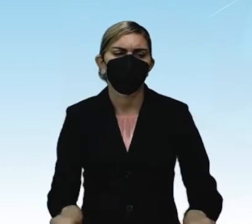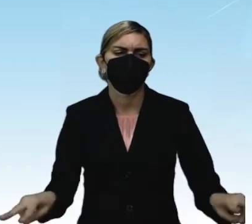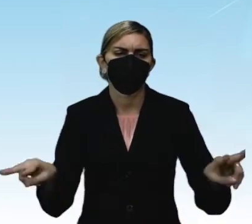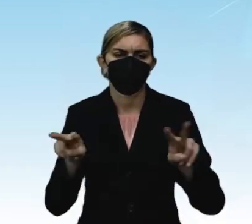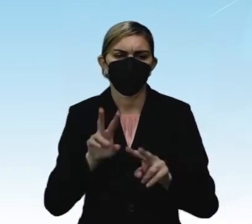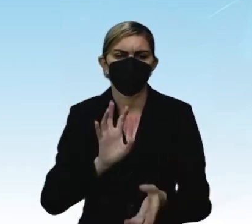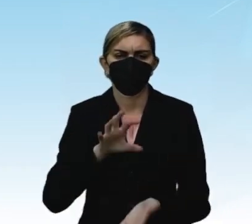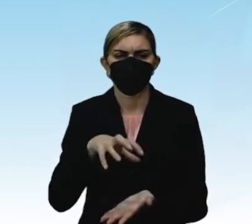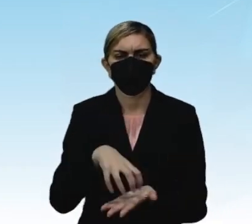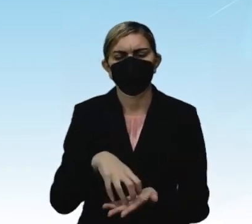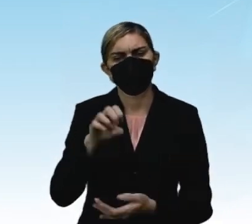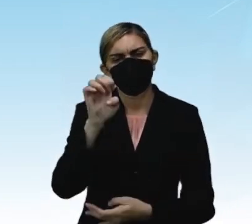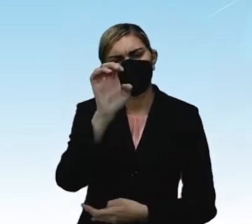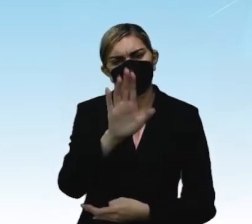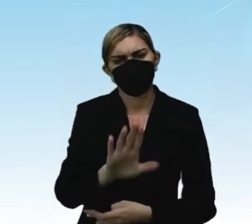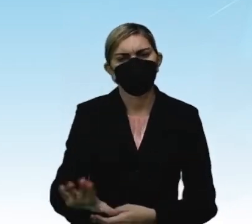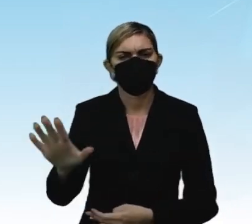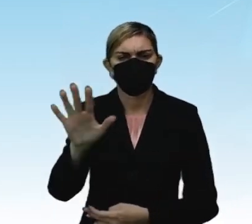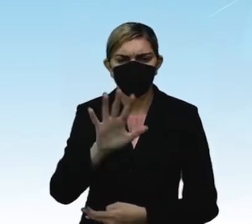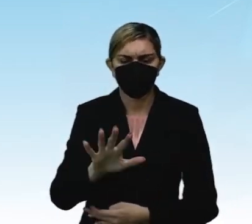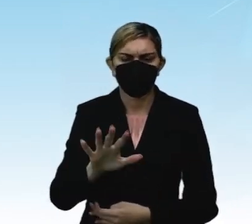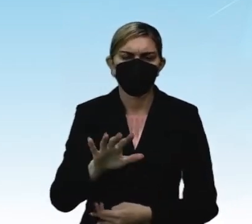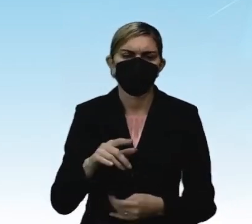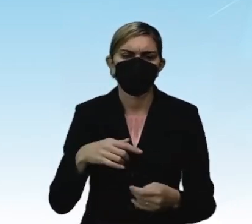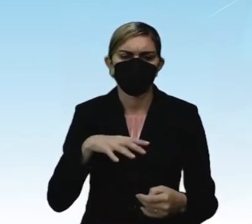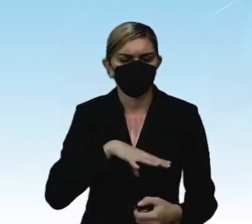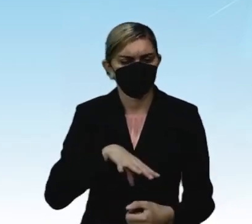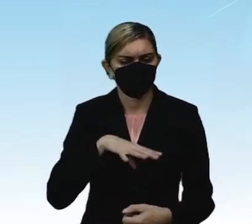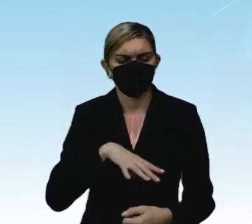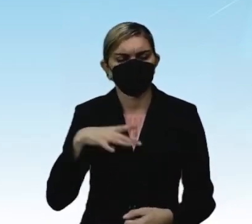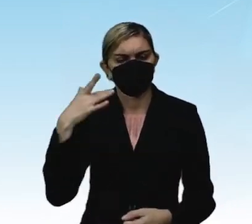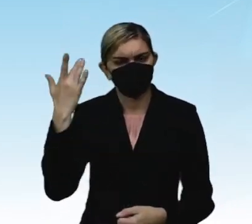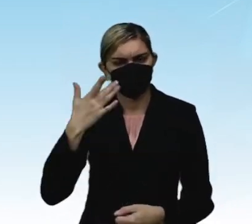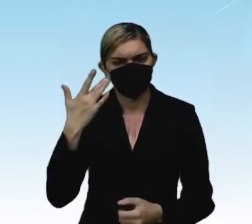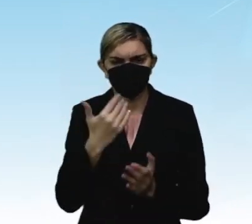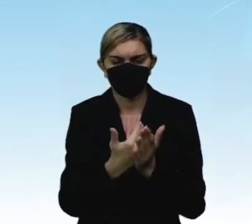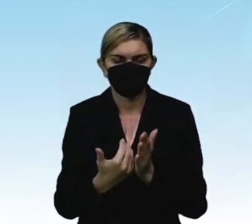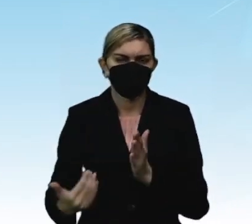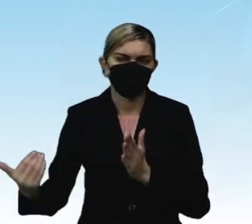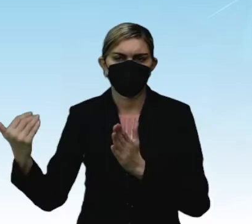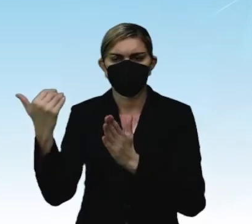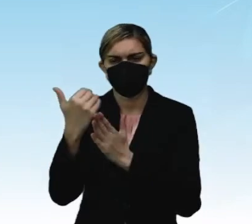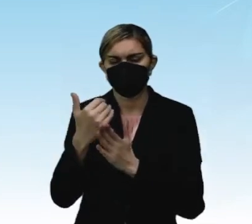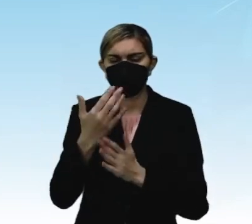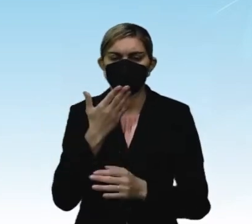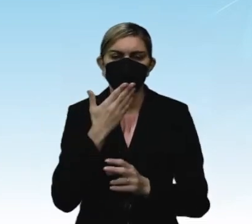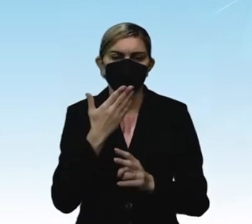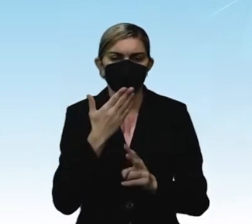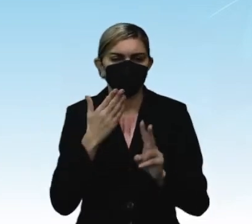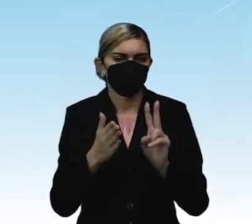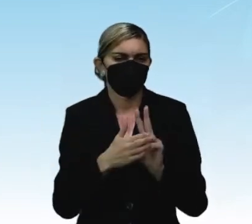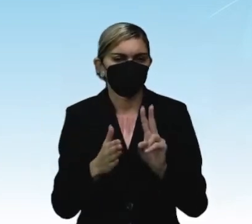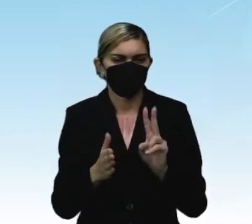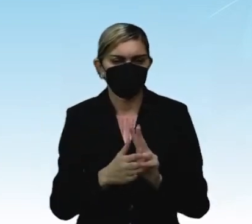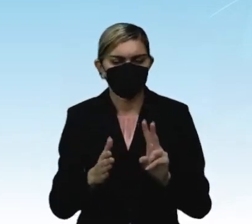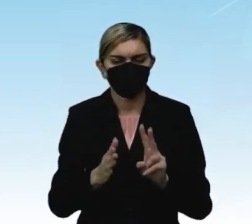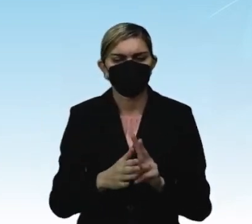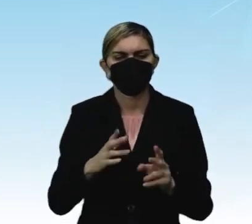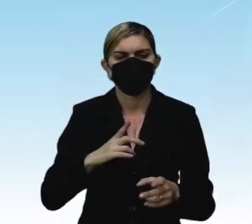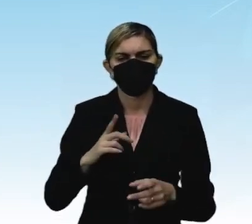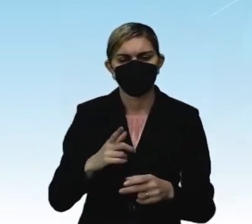cêntrica, a visão europeia. Os portugueses achavam que eram superiores aos indígenas, portanto, eles